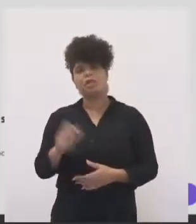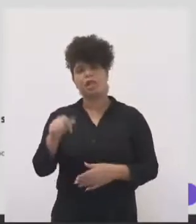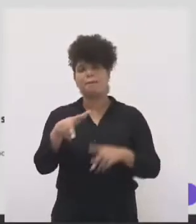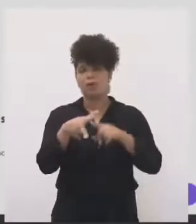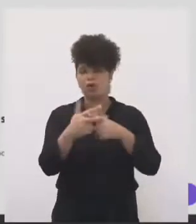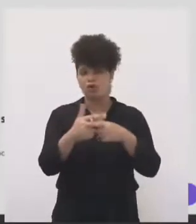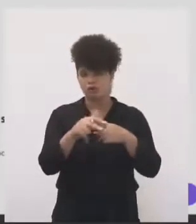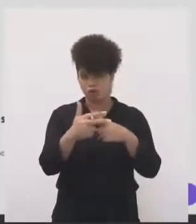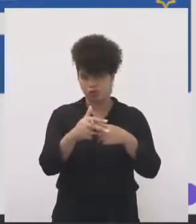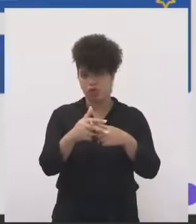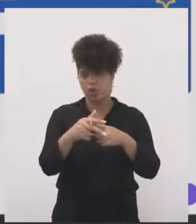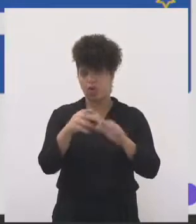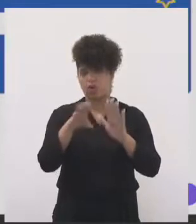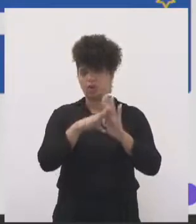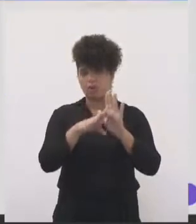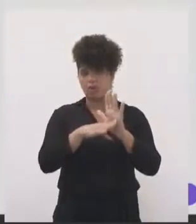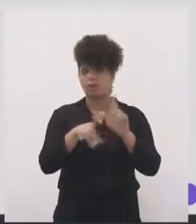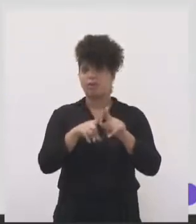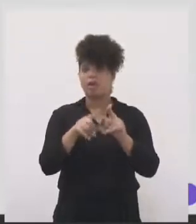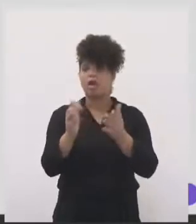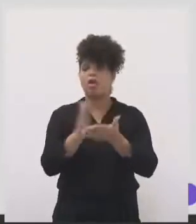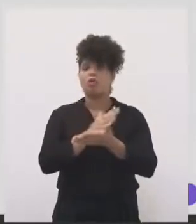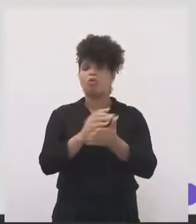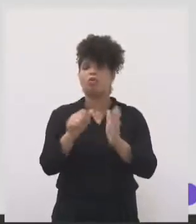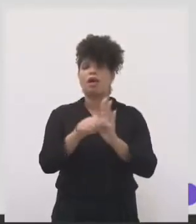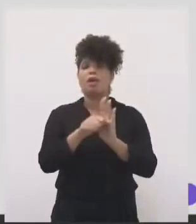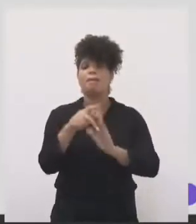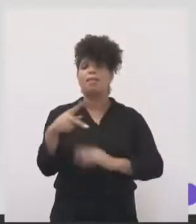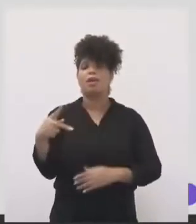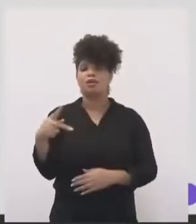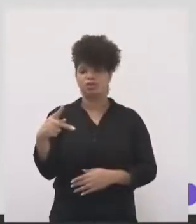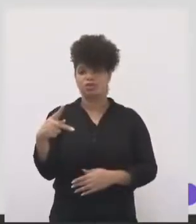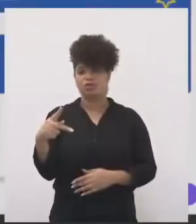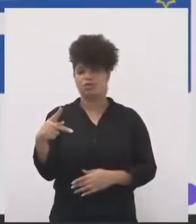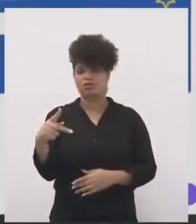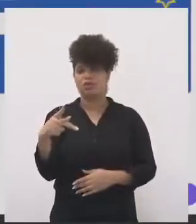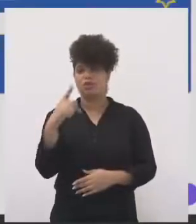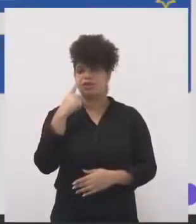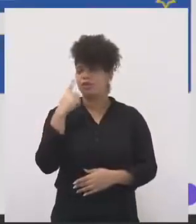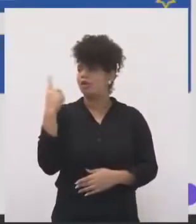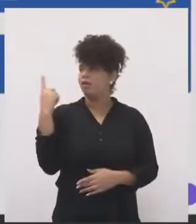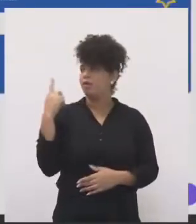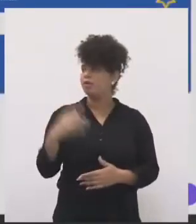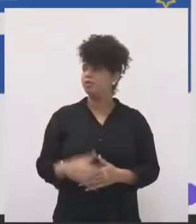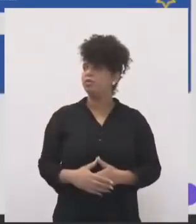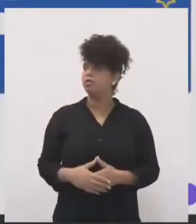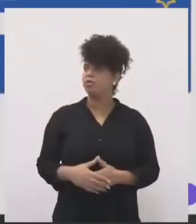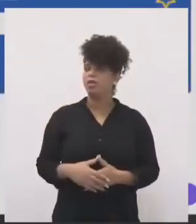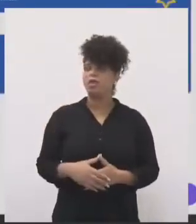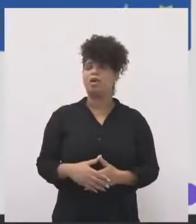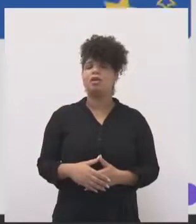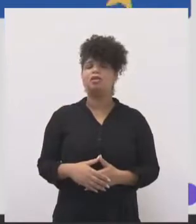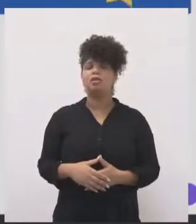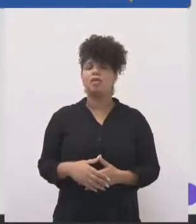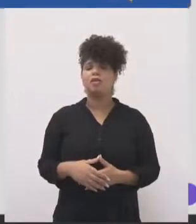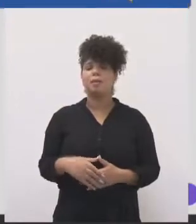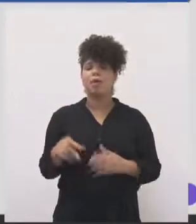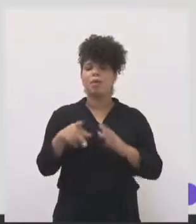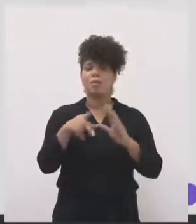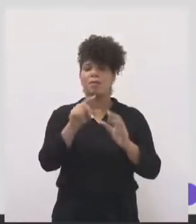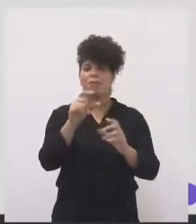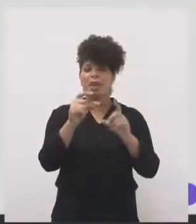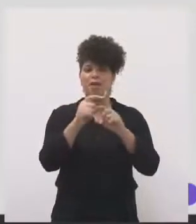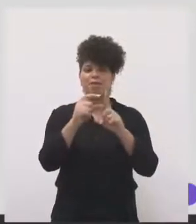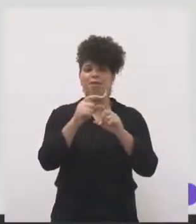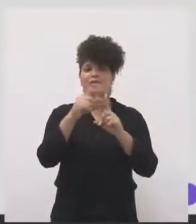configurados como template, ainda tem aplicativos. E essa aba aqui, que é de pessoas, eu acho que ela merece uma atenção especial.